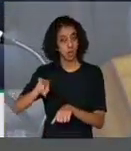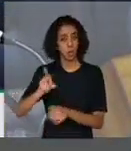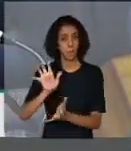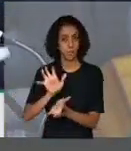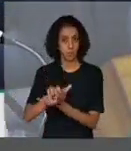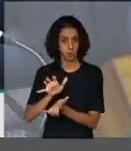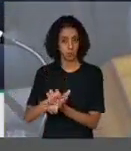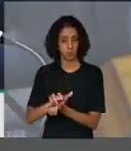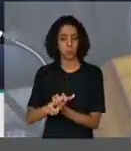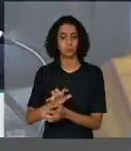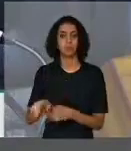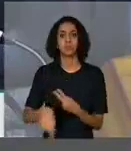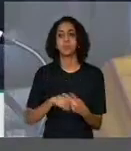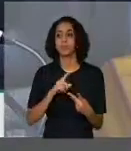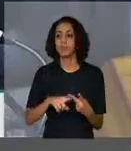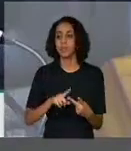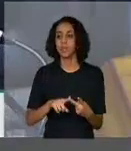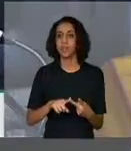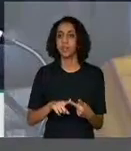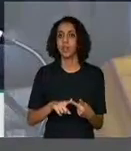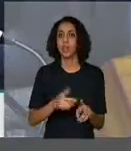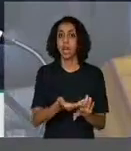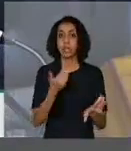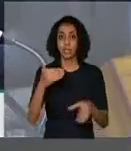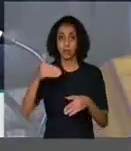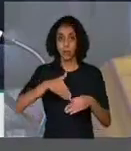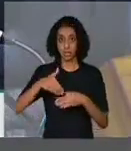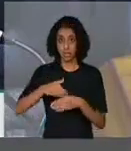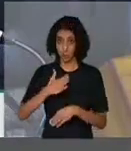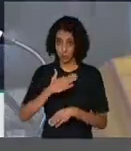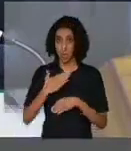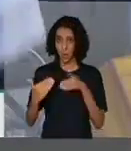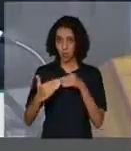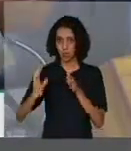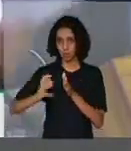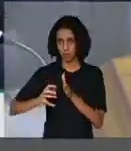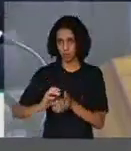divulgação. E a votação anterior do patriota foi com o partido. Muito obrigado. Deferido.